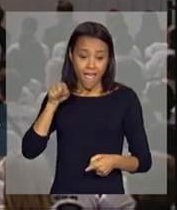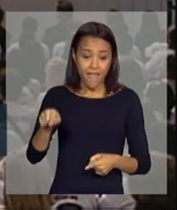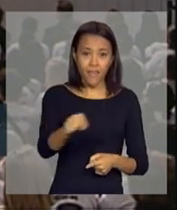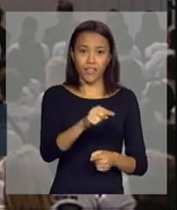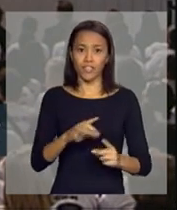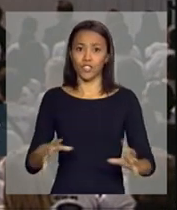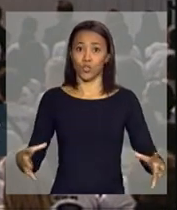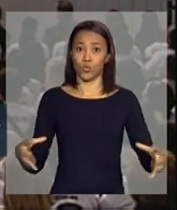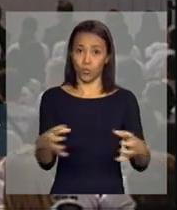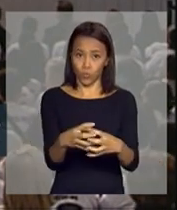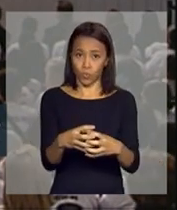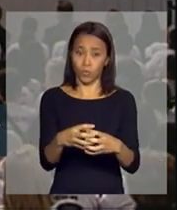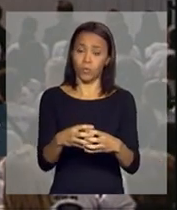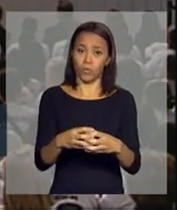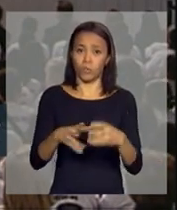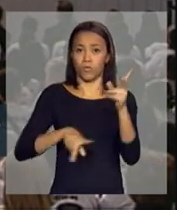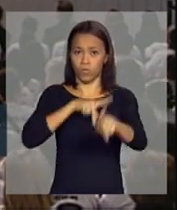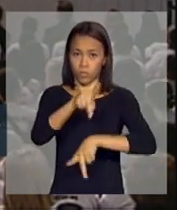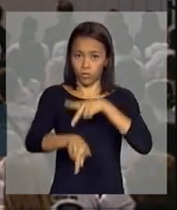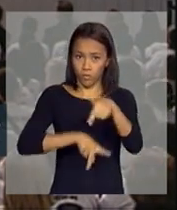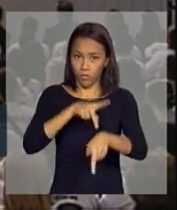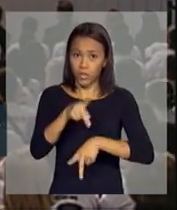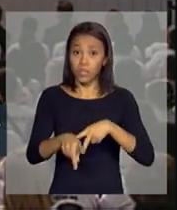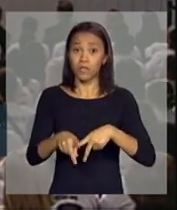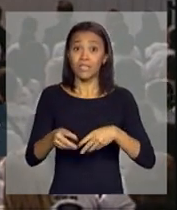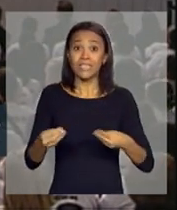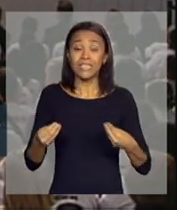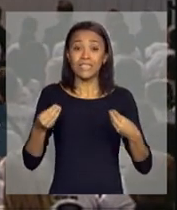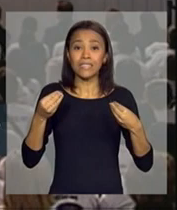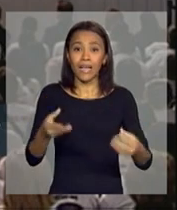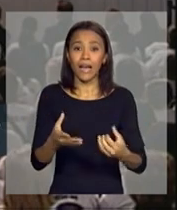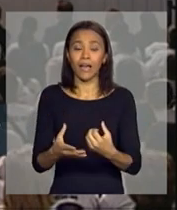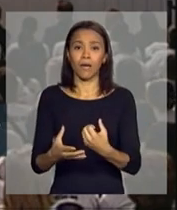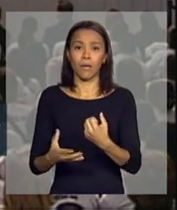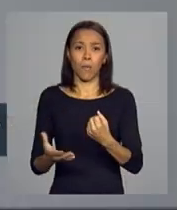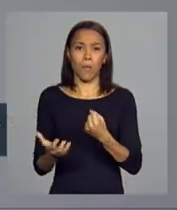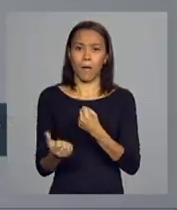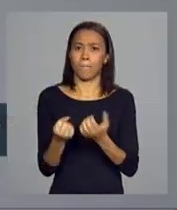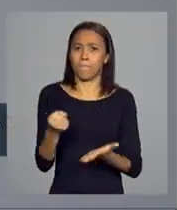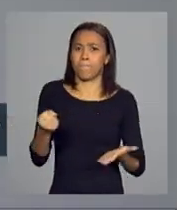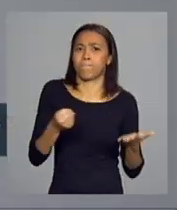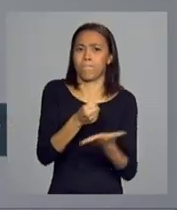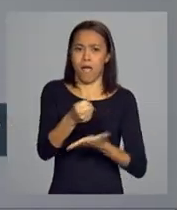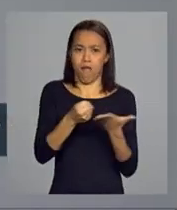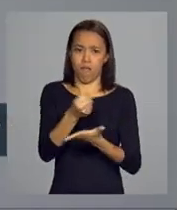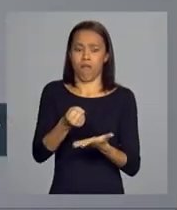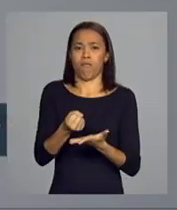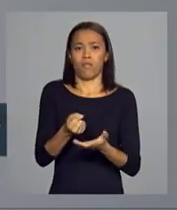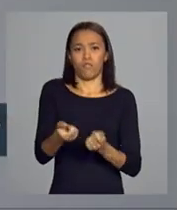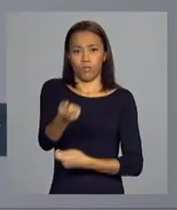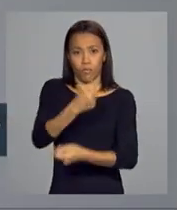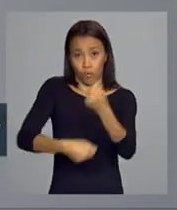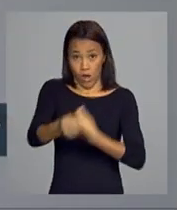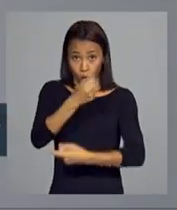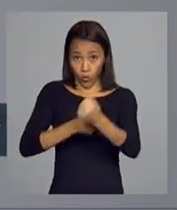conjunto da população que sustenta o crescimento econômico de um